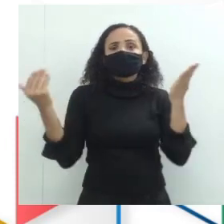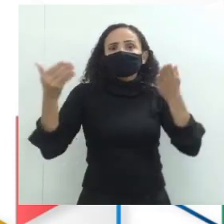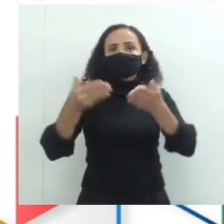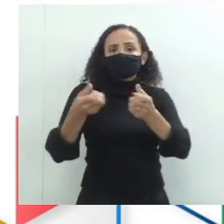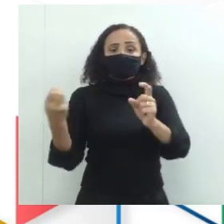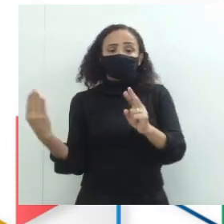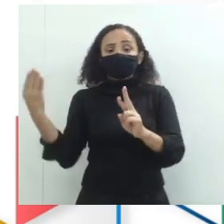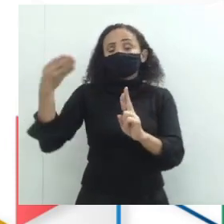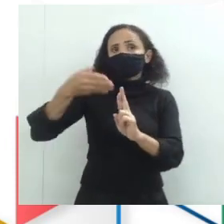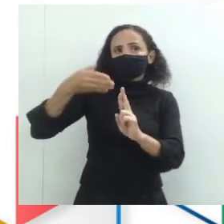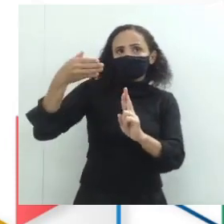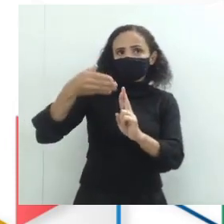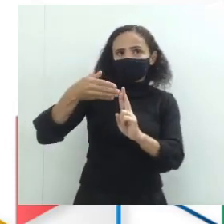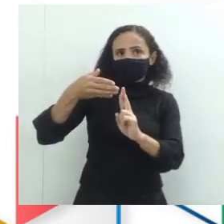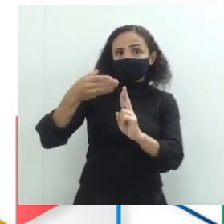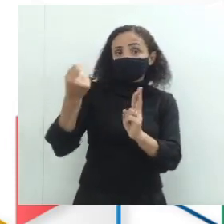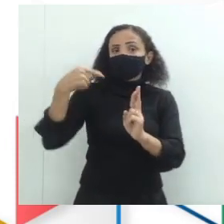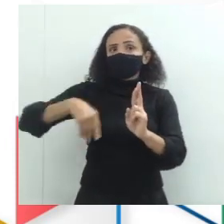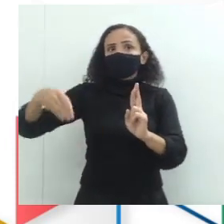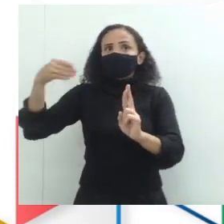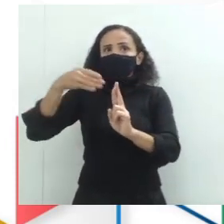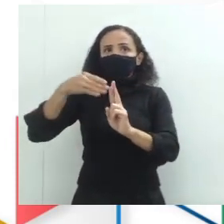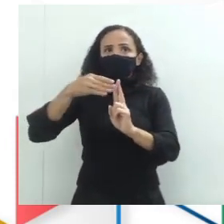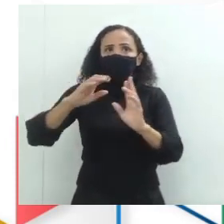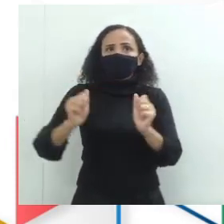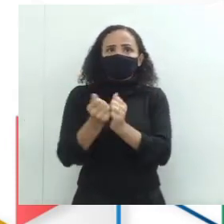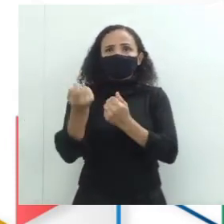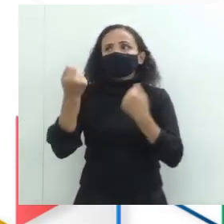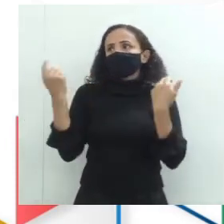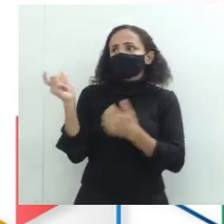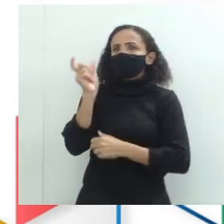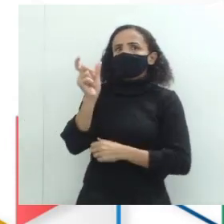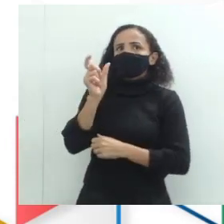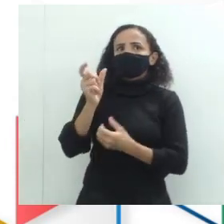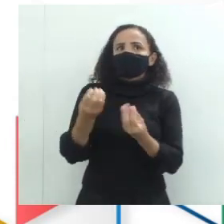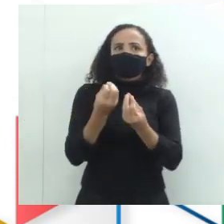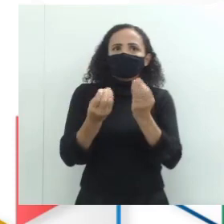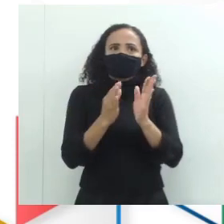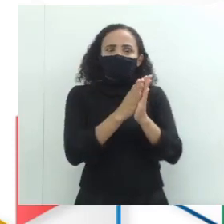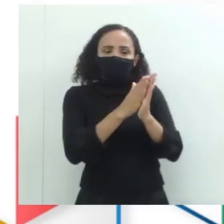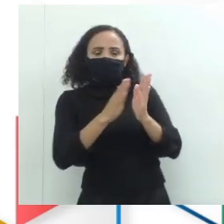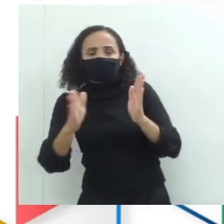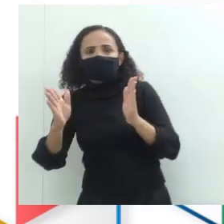temos hoje em matemática. Al-Khwarizmi, que aí escreveu a obra